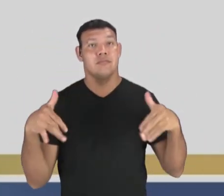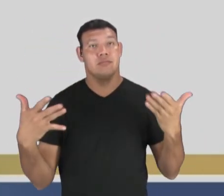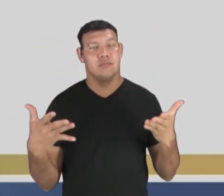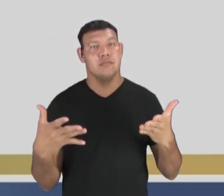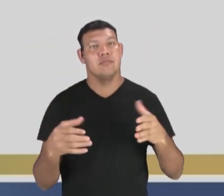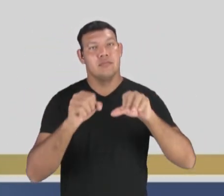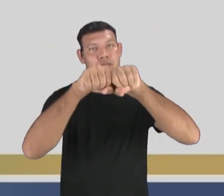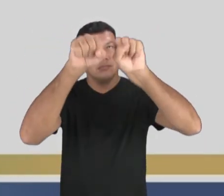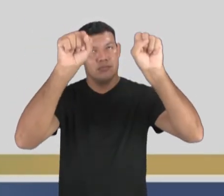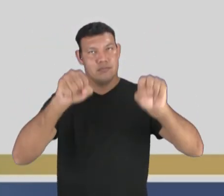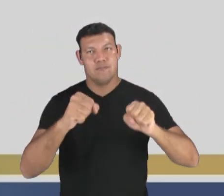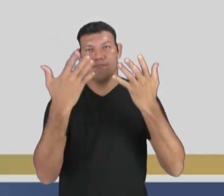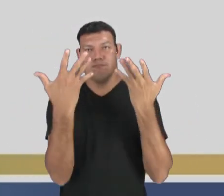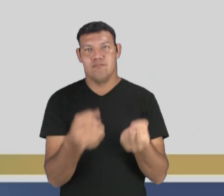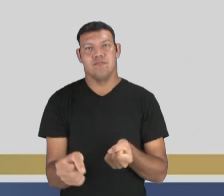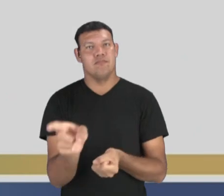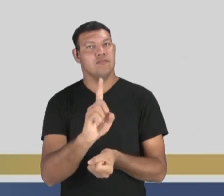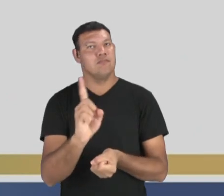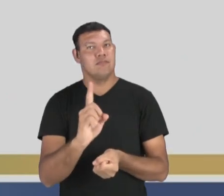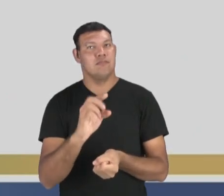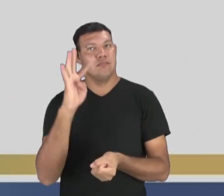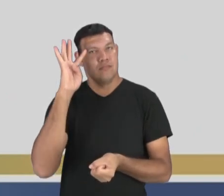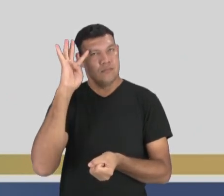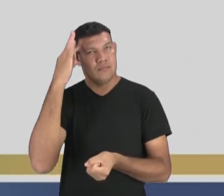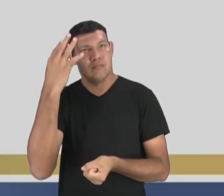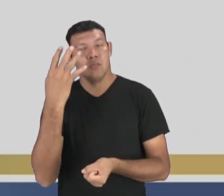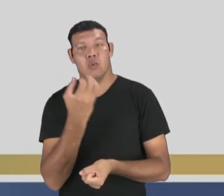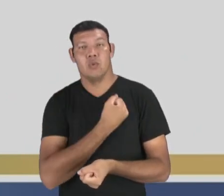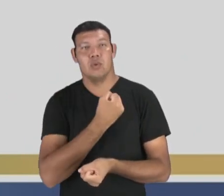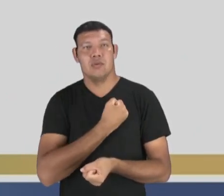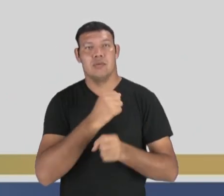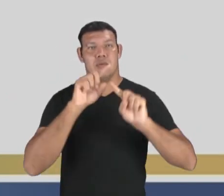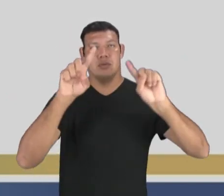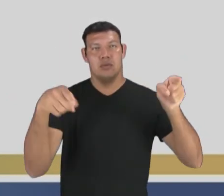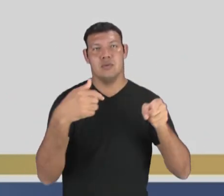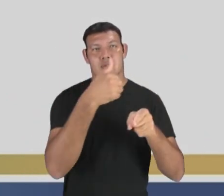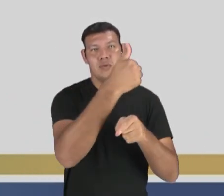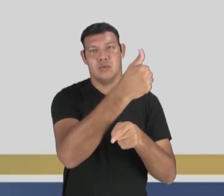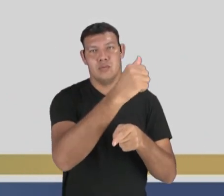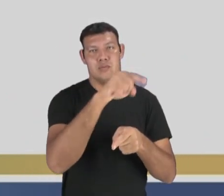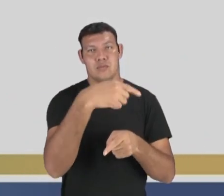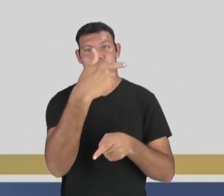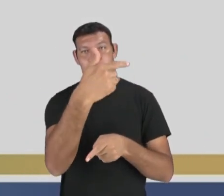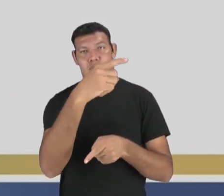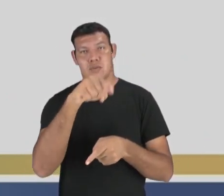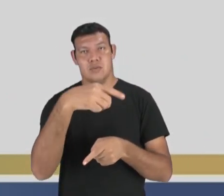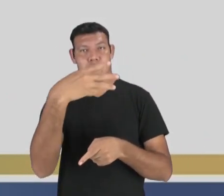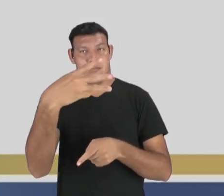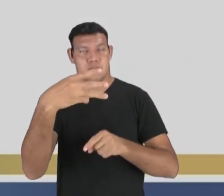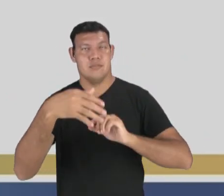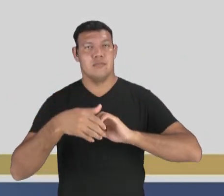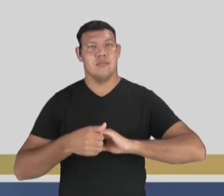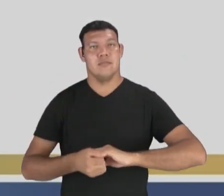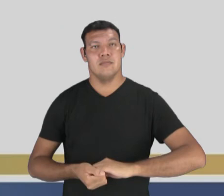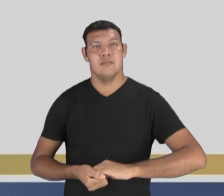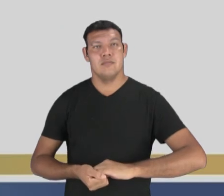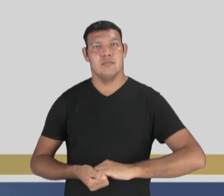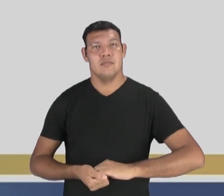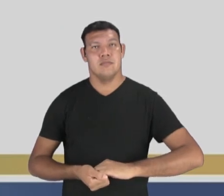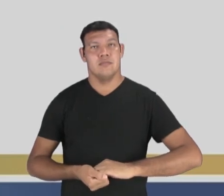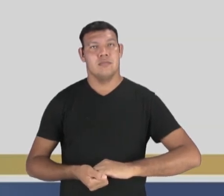Logo, o sistema linear não admite a solução do terno ordenado com esses valores 1, 2,